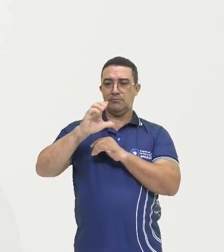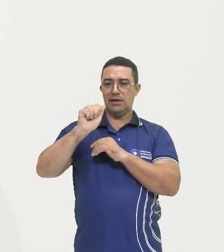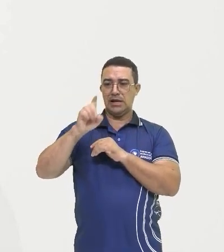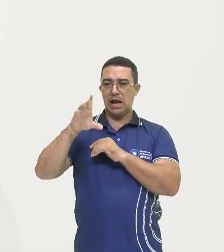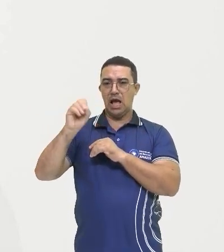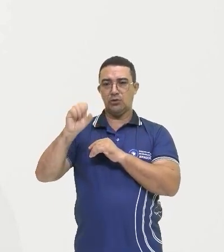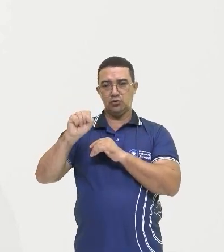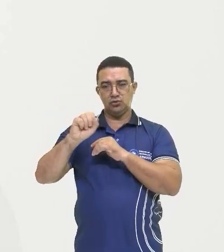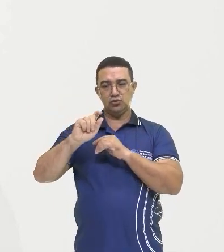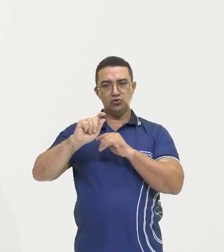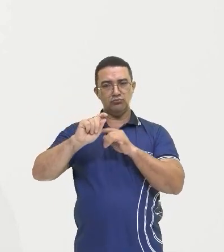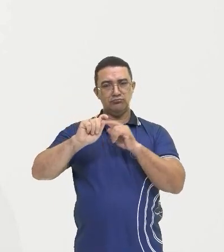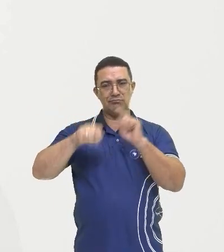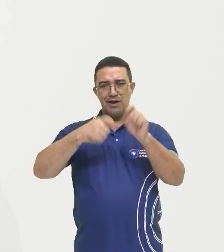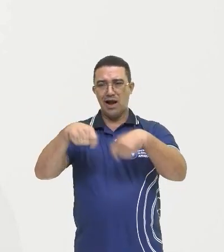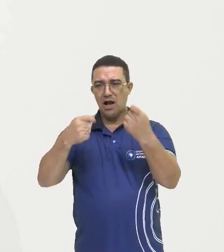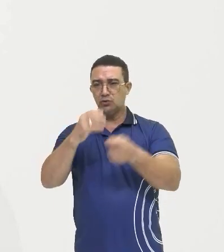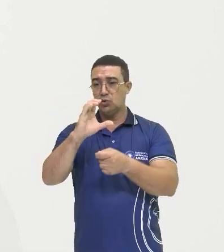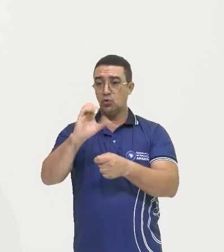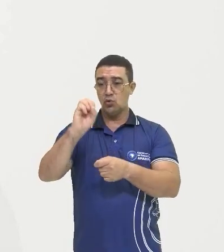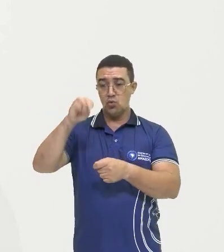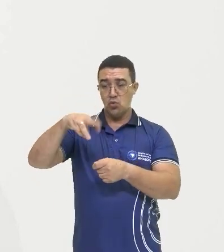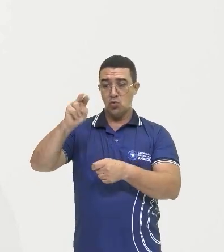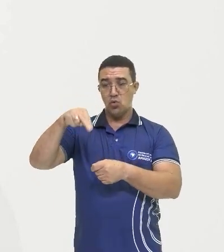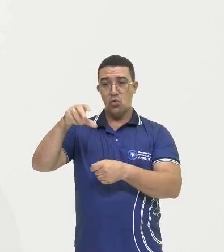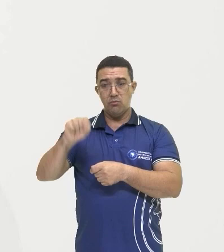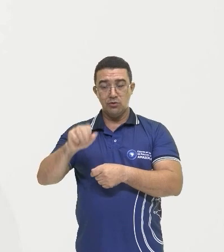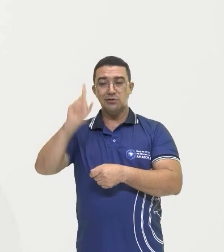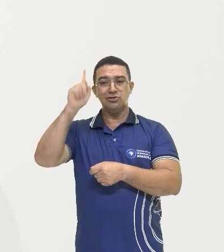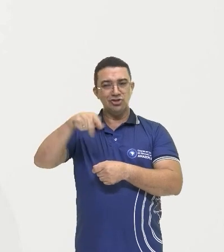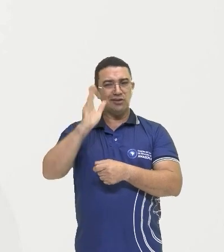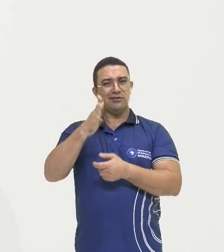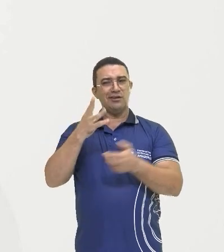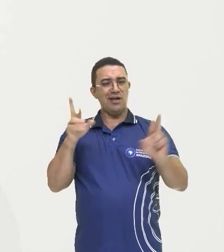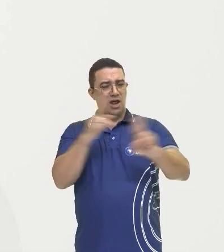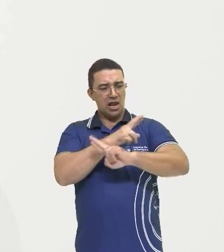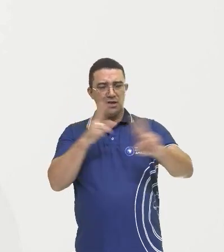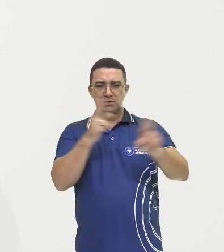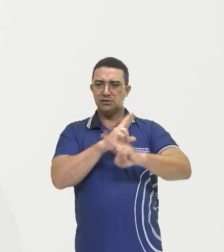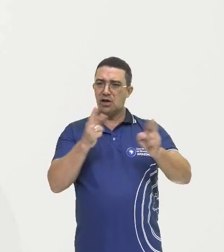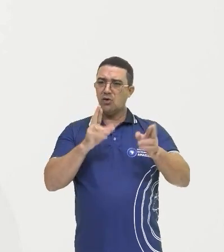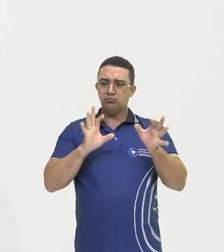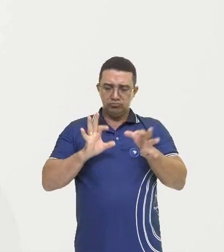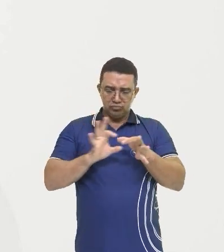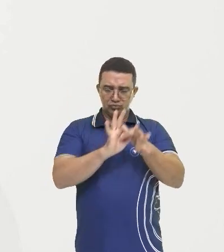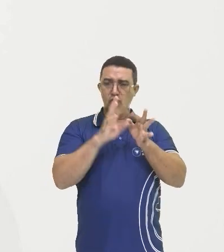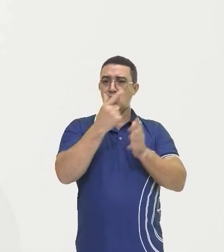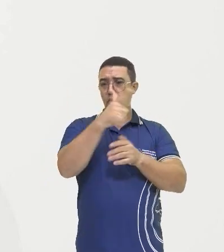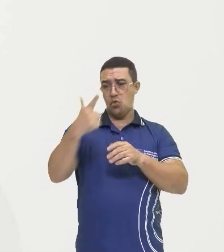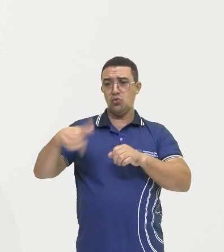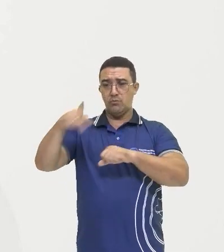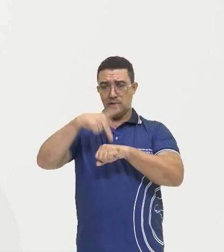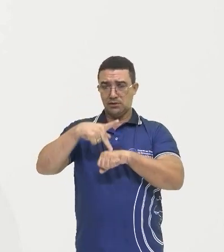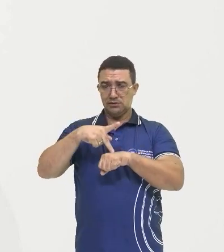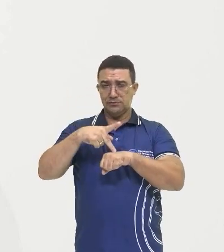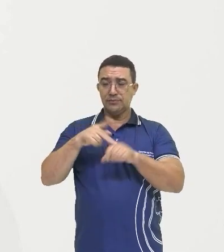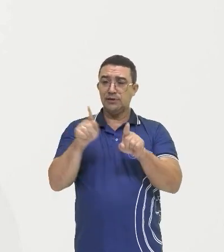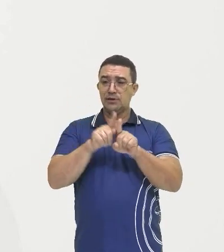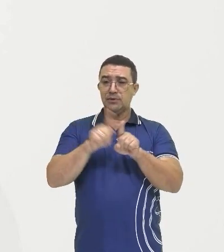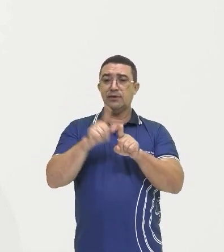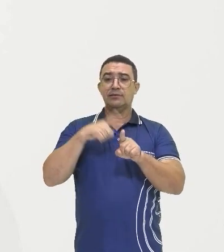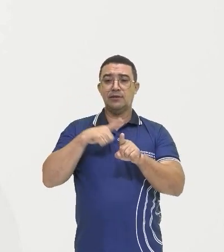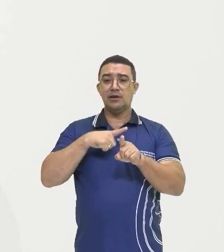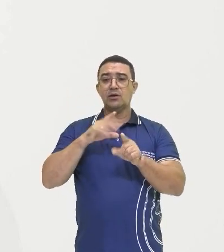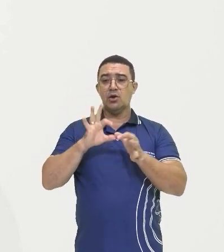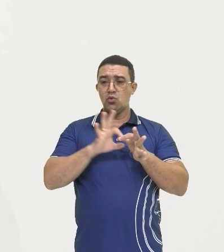já foram alinhados e eles estão muito mais próximos entre si. E a gente tem também a